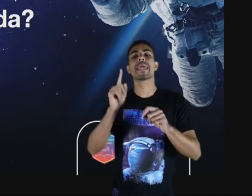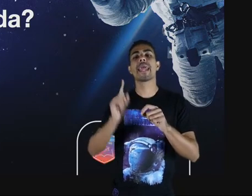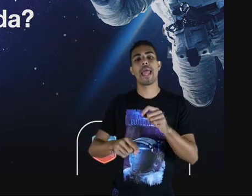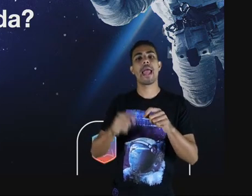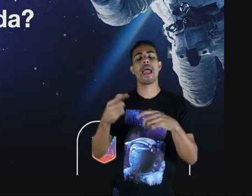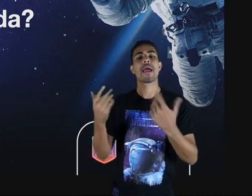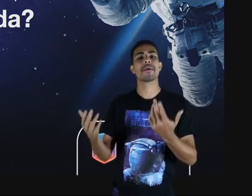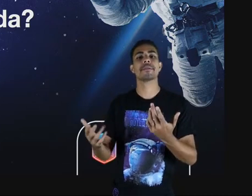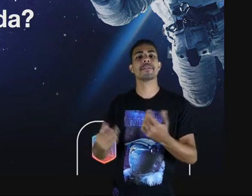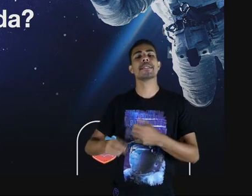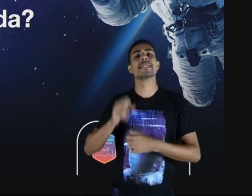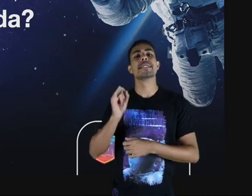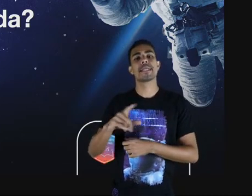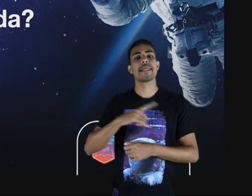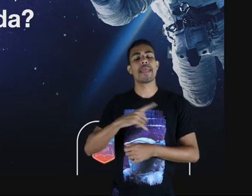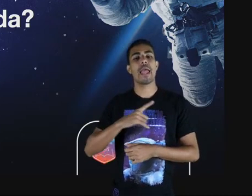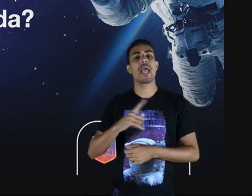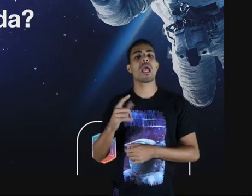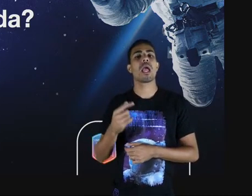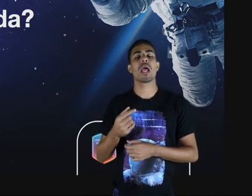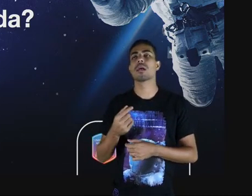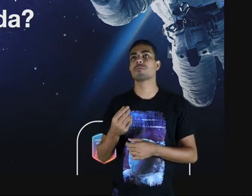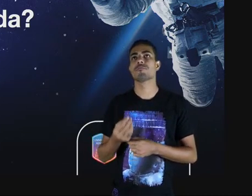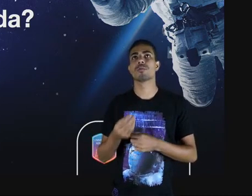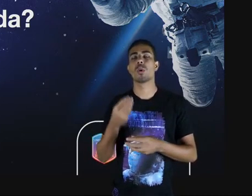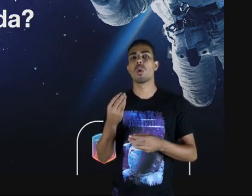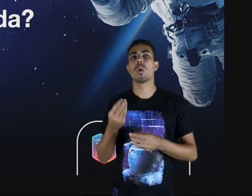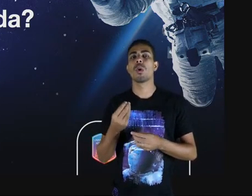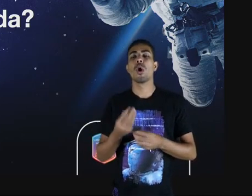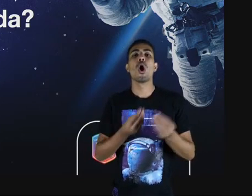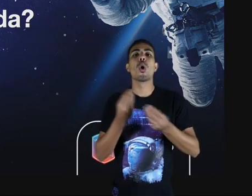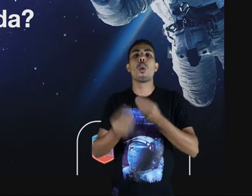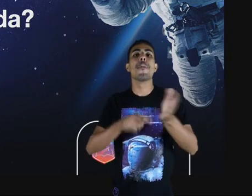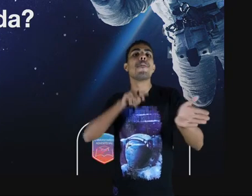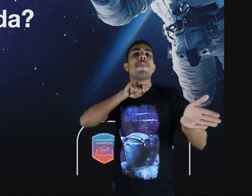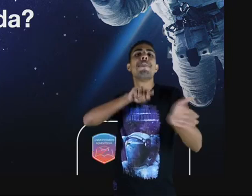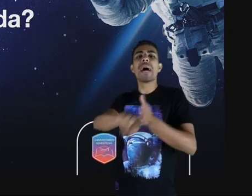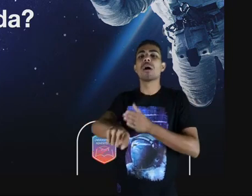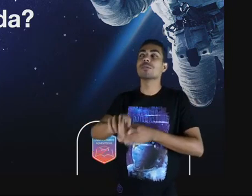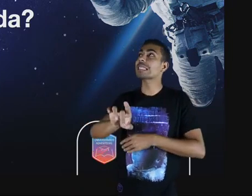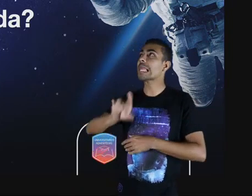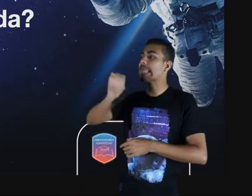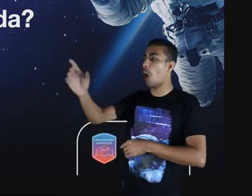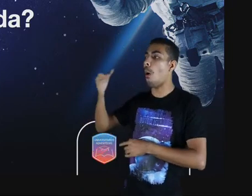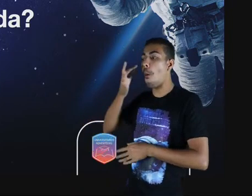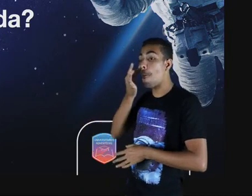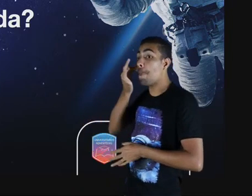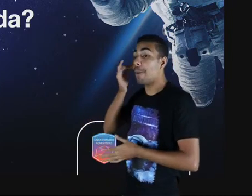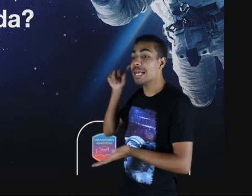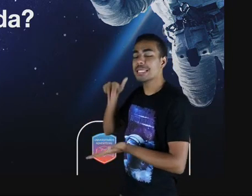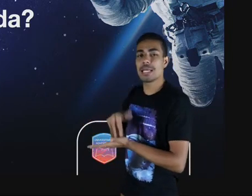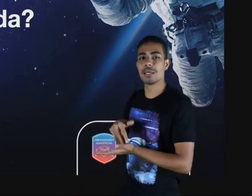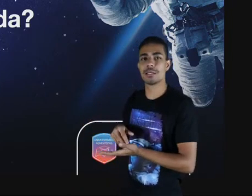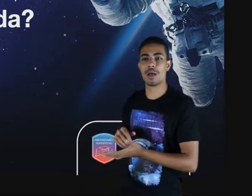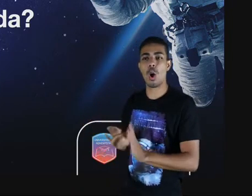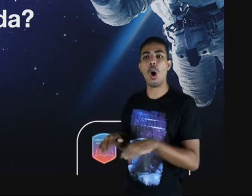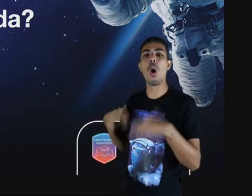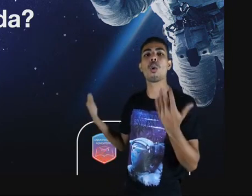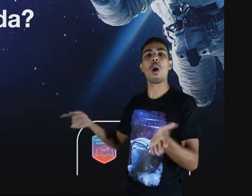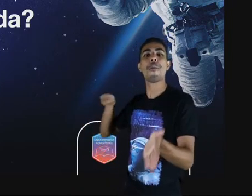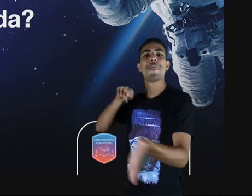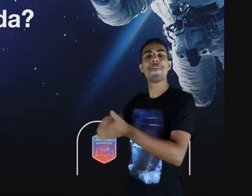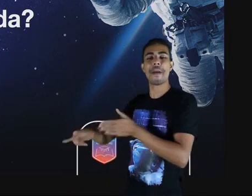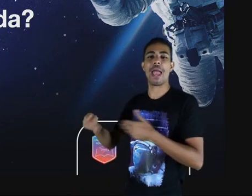elas tivessem condições de perguntar ou fazer uma pergunta a Deus, qual seria esta